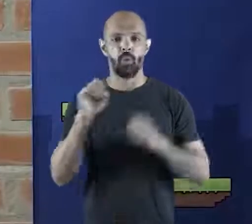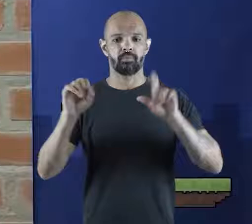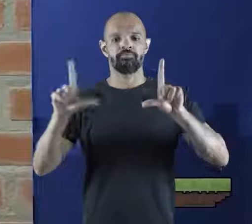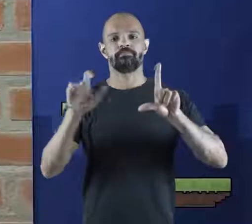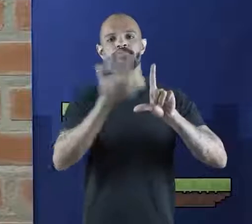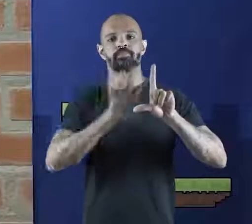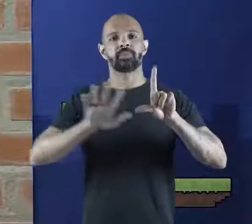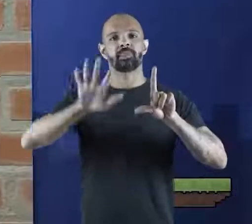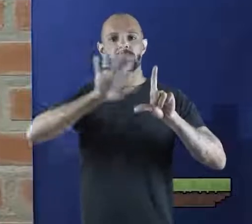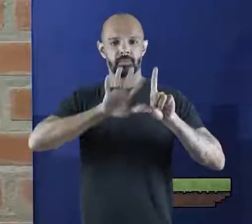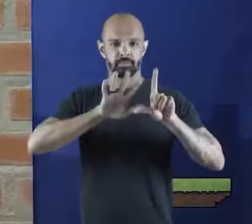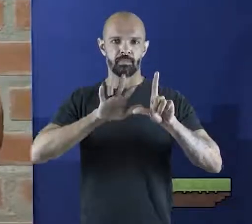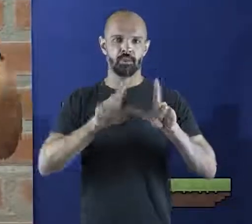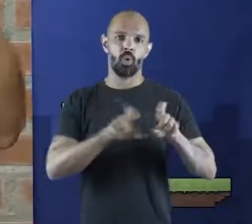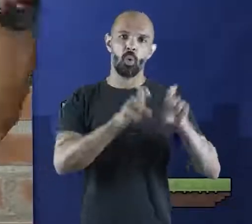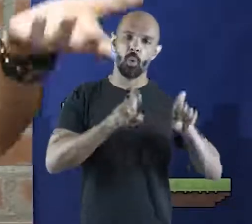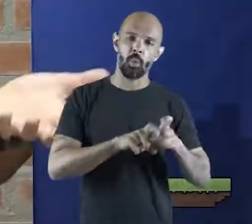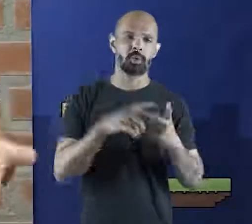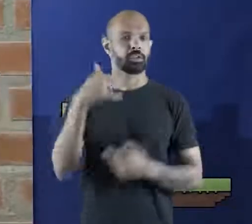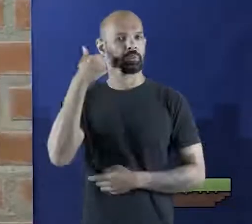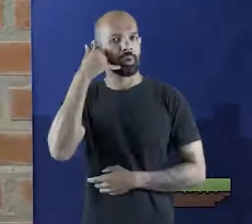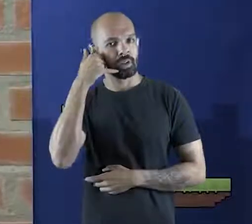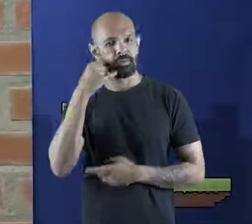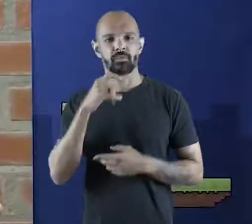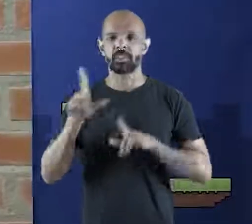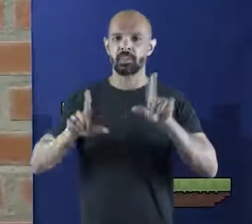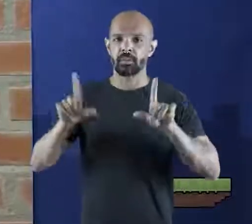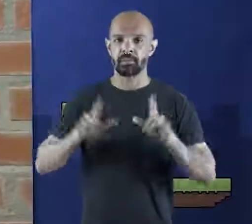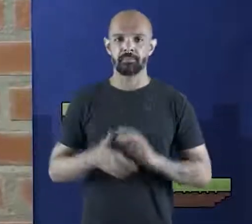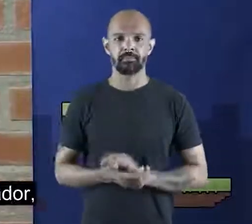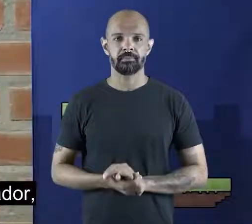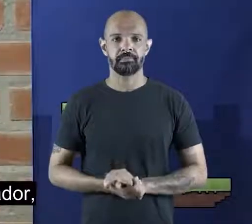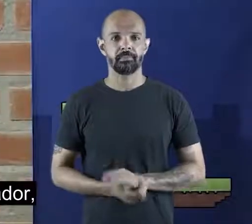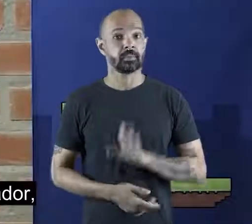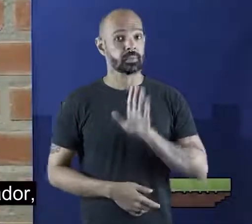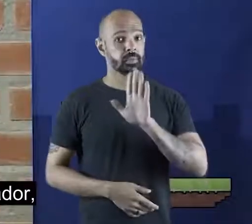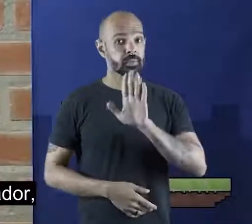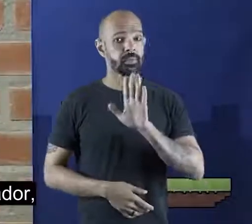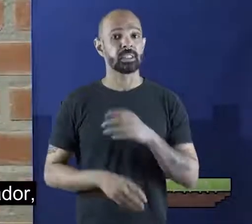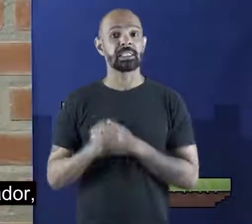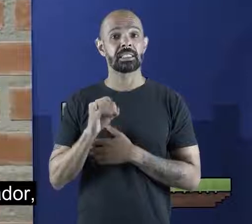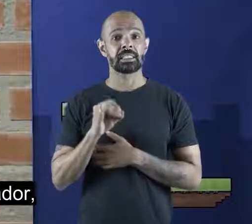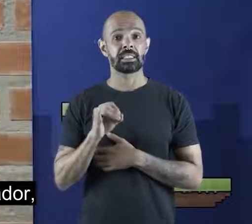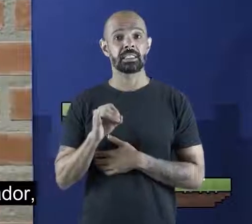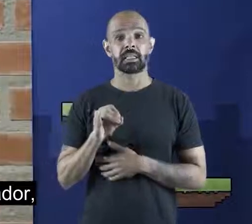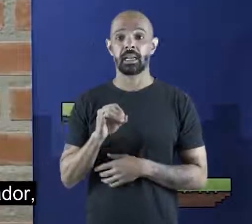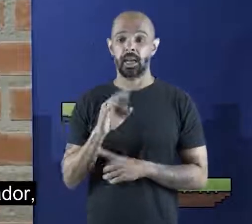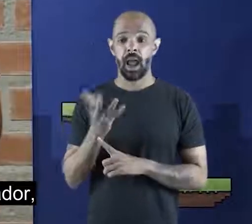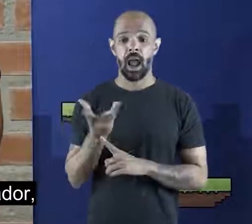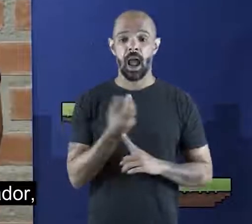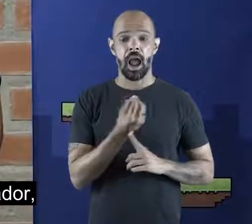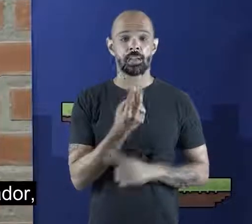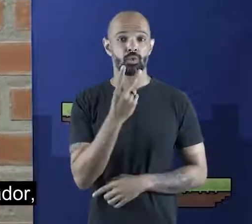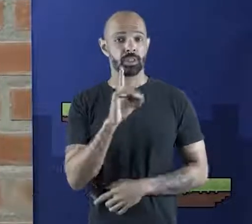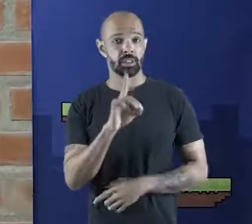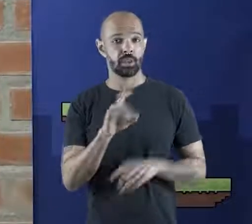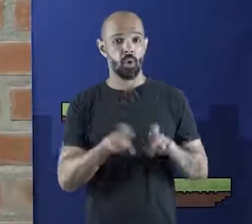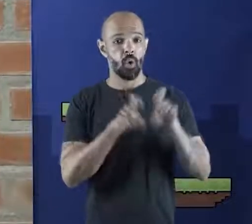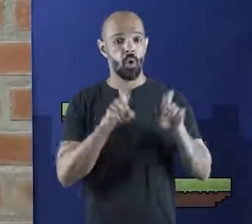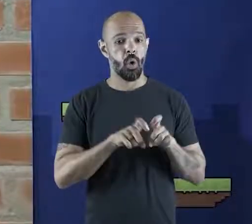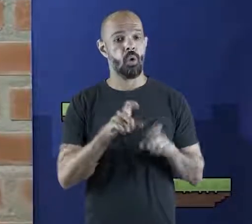tela do seu computador, do seu smartphone, do seu televisor. Mas a gente, quando trabalha com arte 2D no computador,